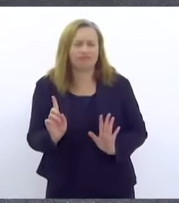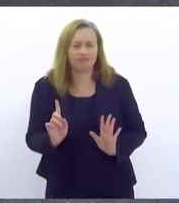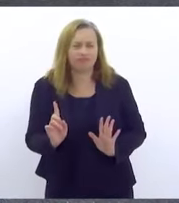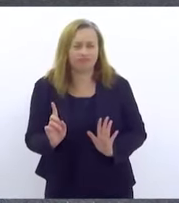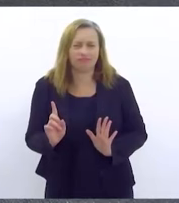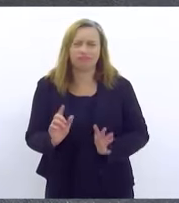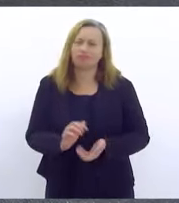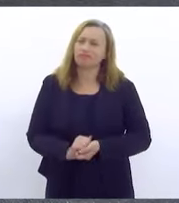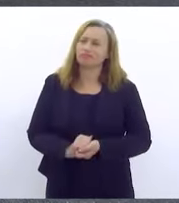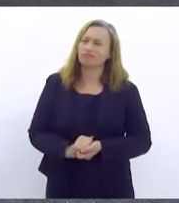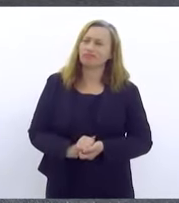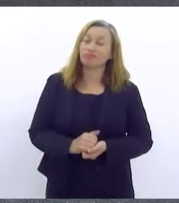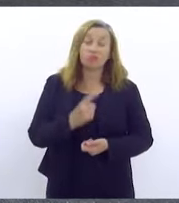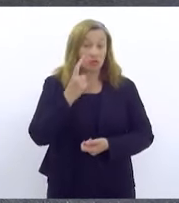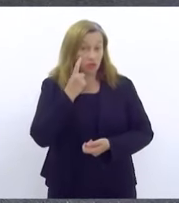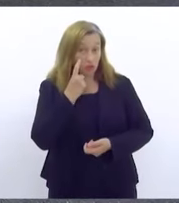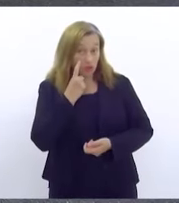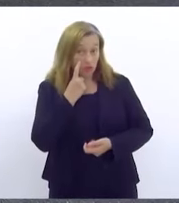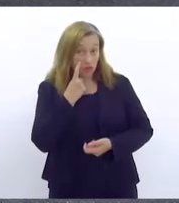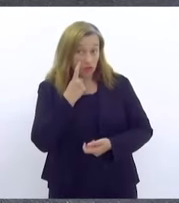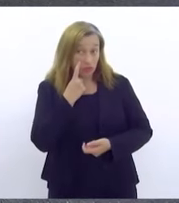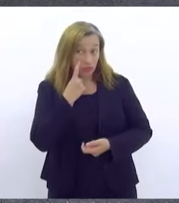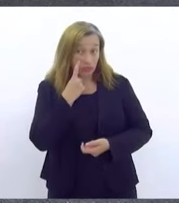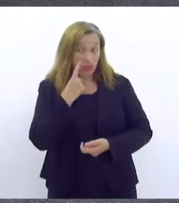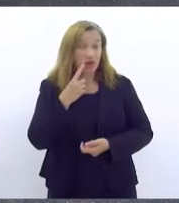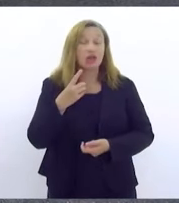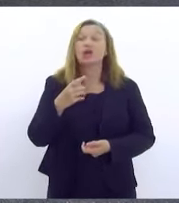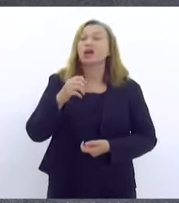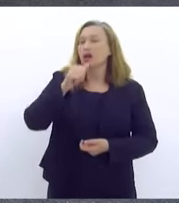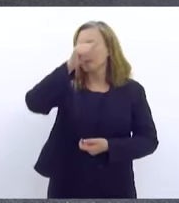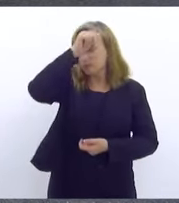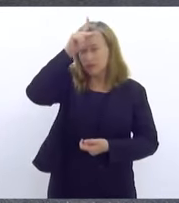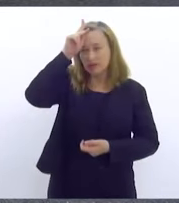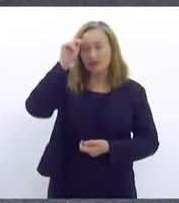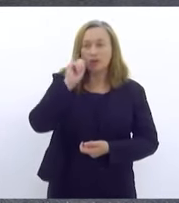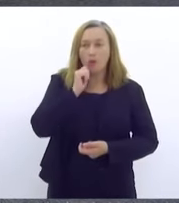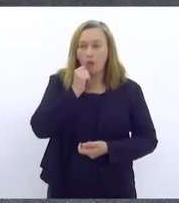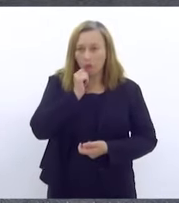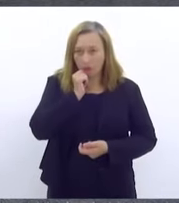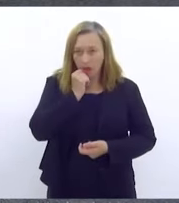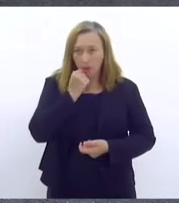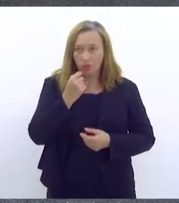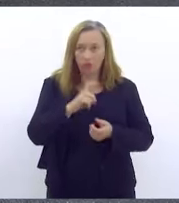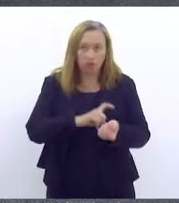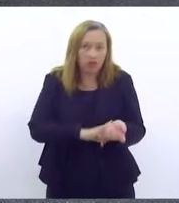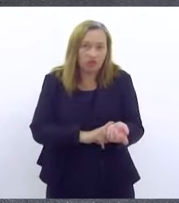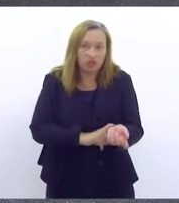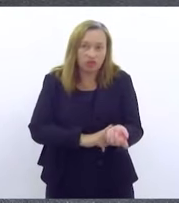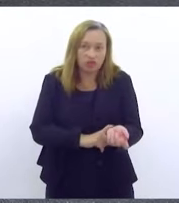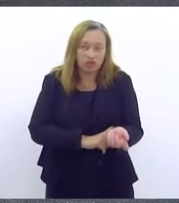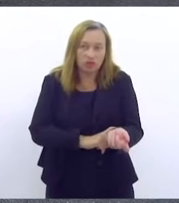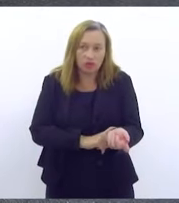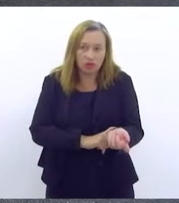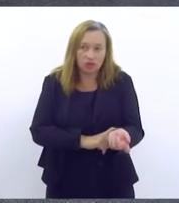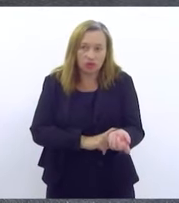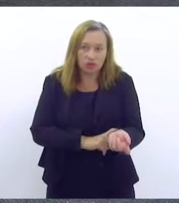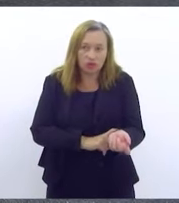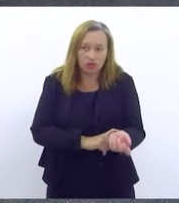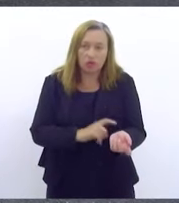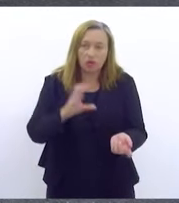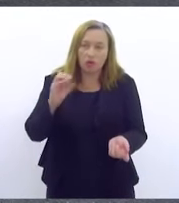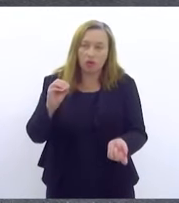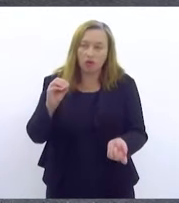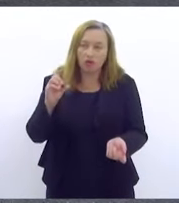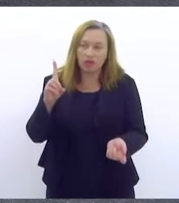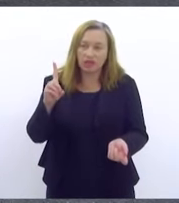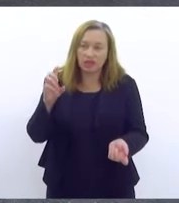pessoa, visto que Eduardo Paes, né, o nervosinho da Odebrecht, junto com Washington